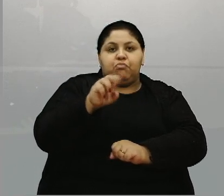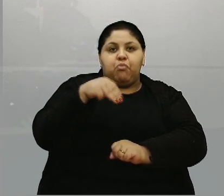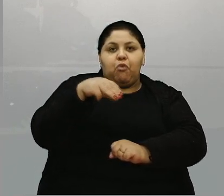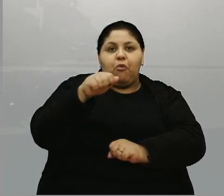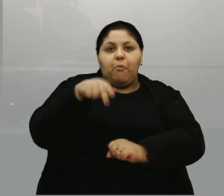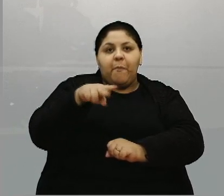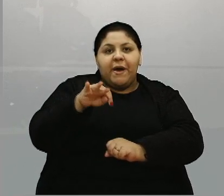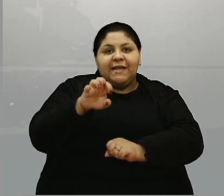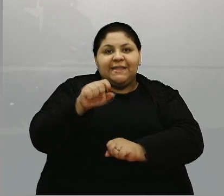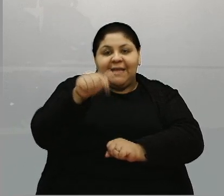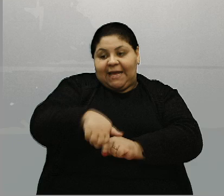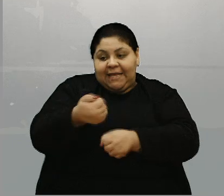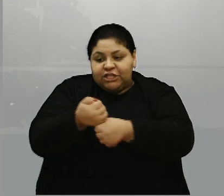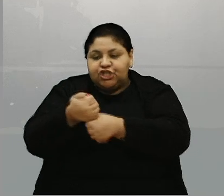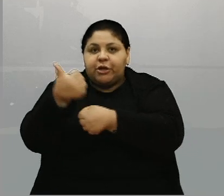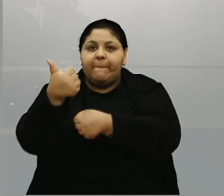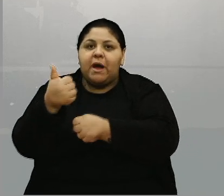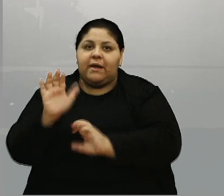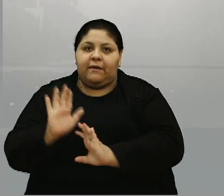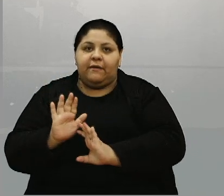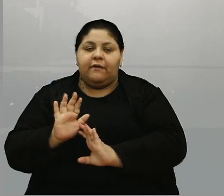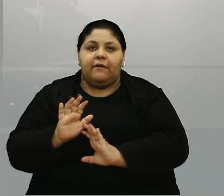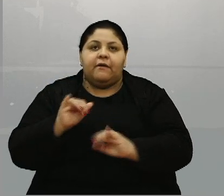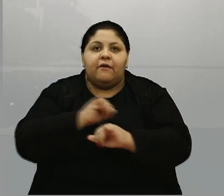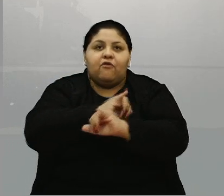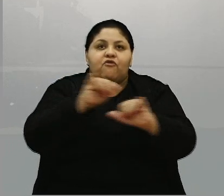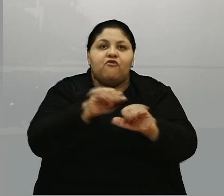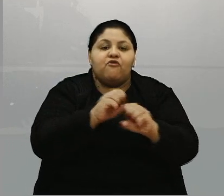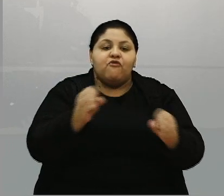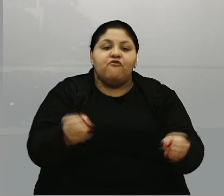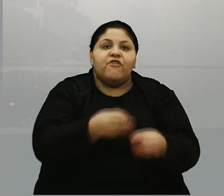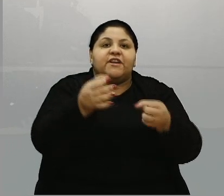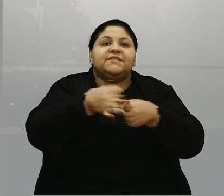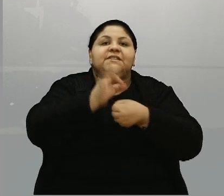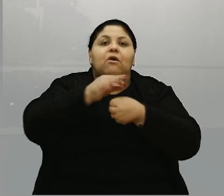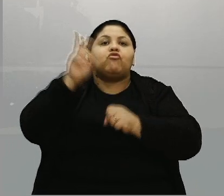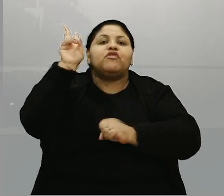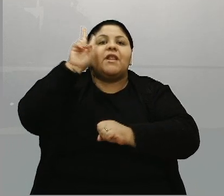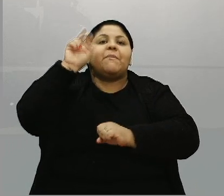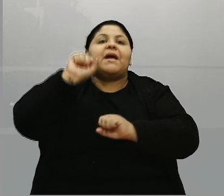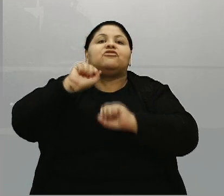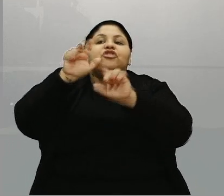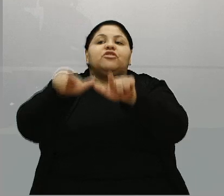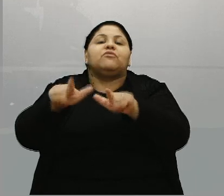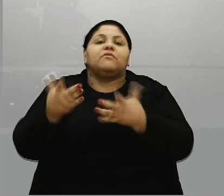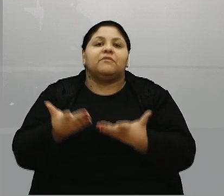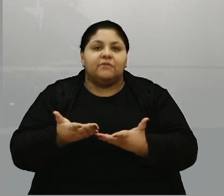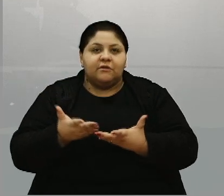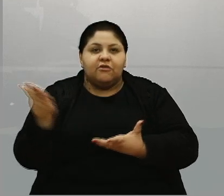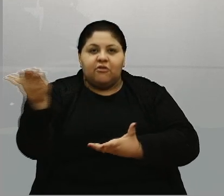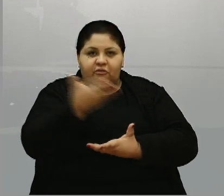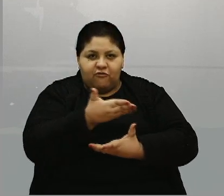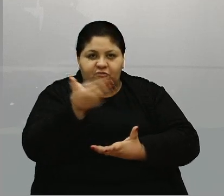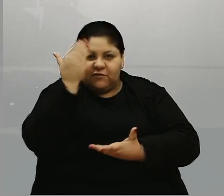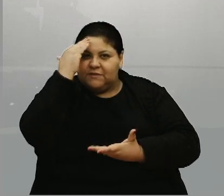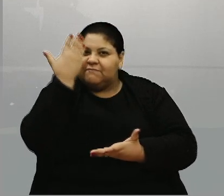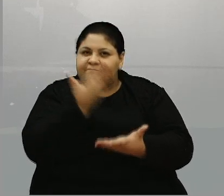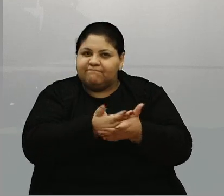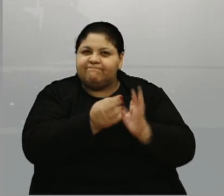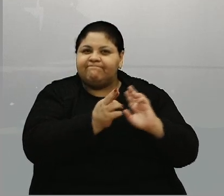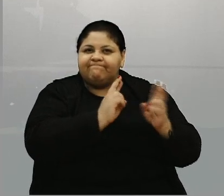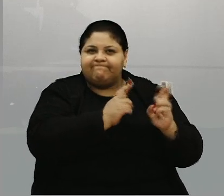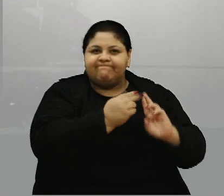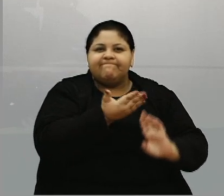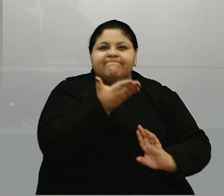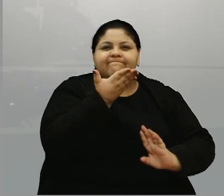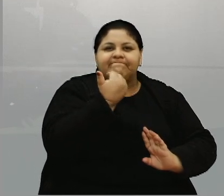produzida é Champagne. E se eu falar de festa da uva, vão lembrar de onde? Vocês entendem a relação da